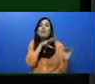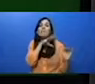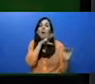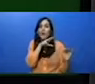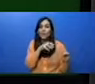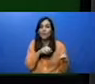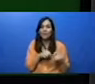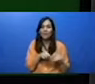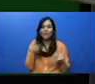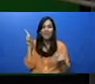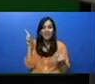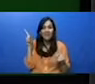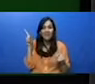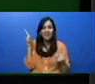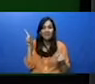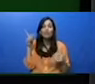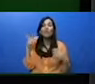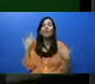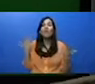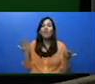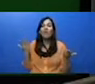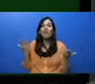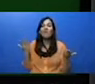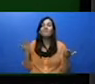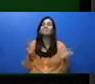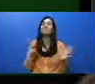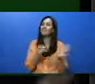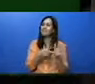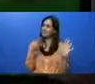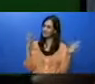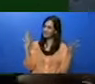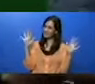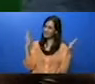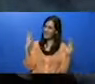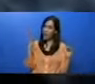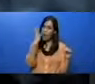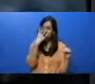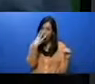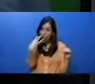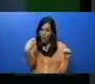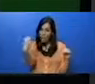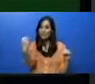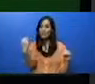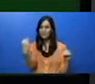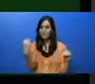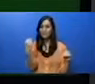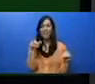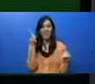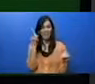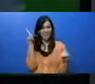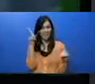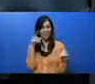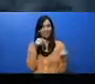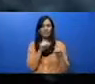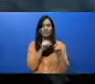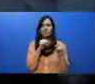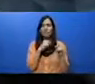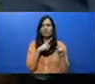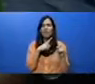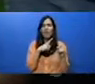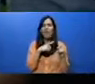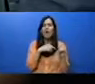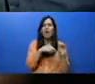quem sabe que animal é esse? Olha, é o lobo-guará, tá, crianças? Isso é uma ficha técnica.